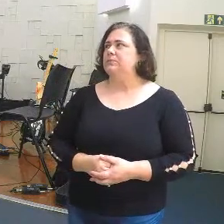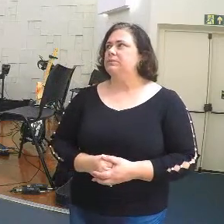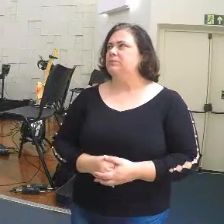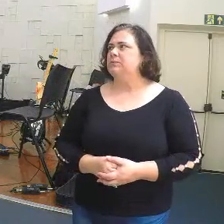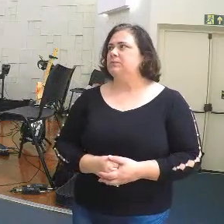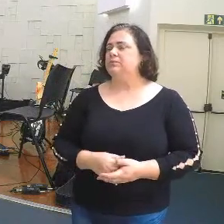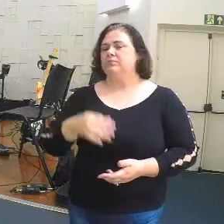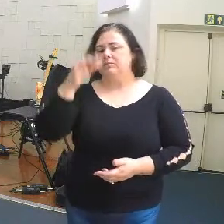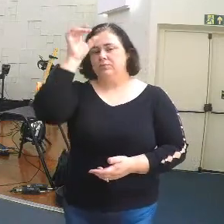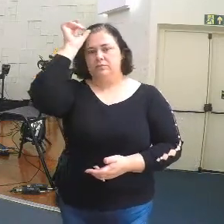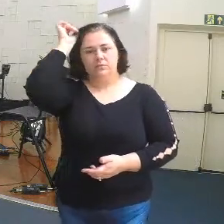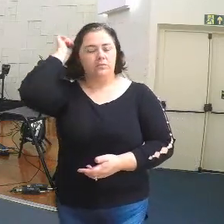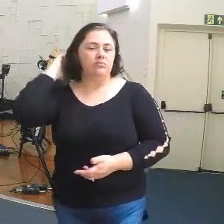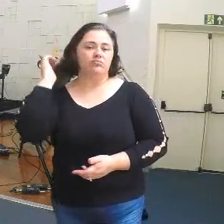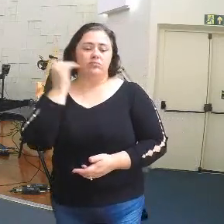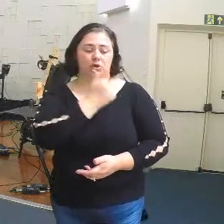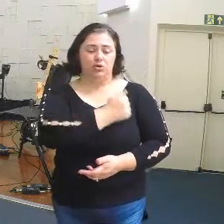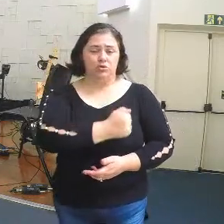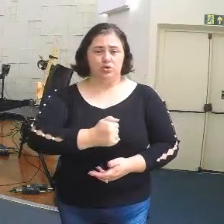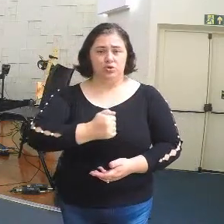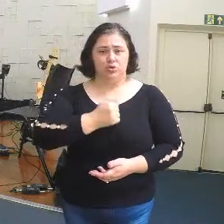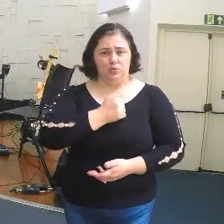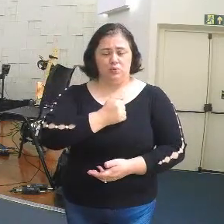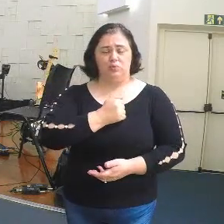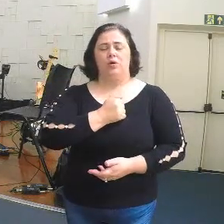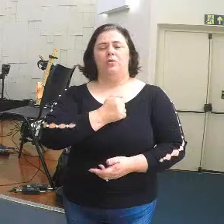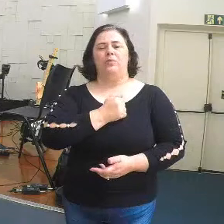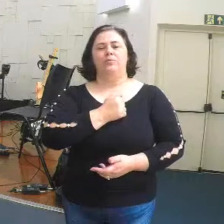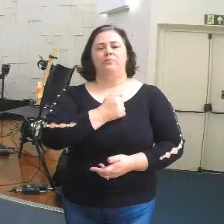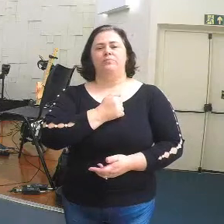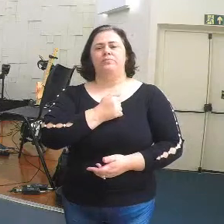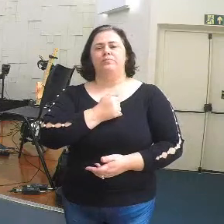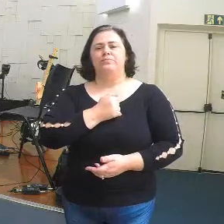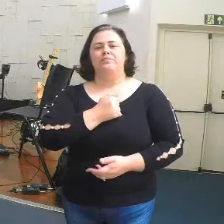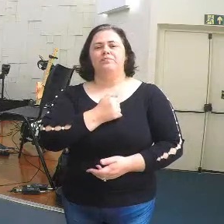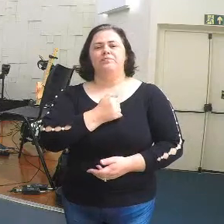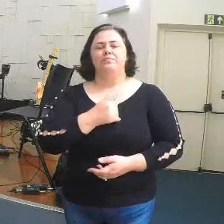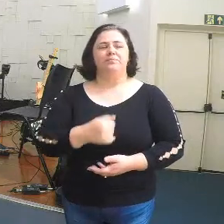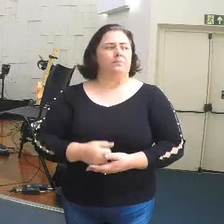O apóstolo João, o discípulo amado,